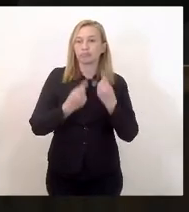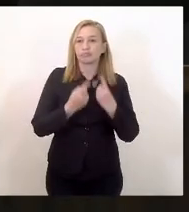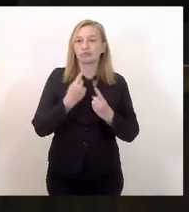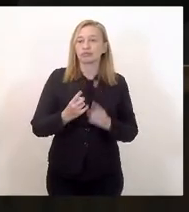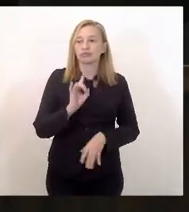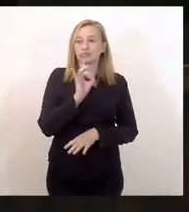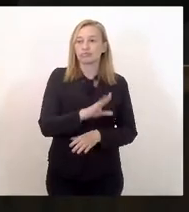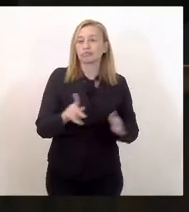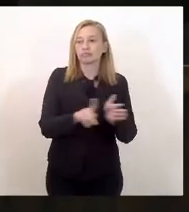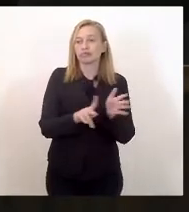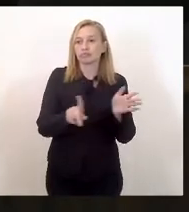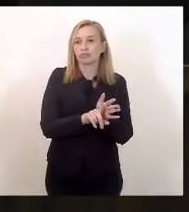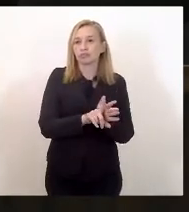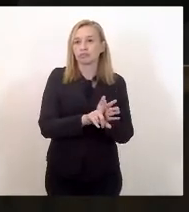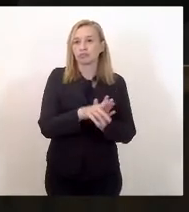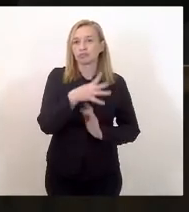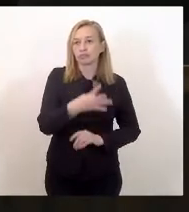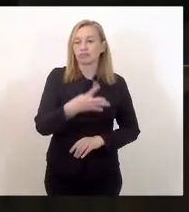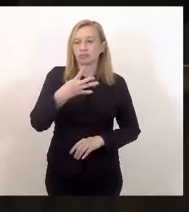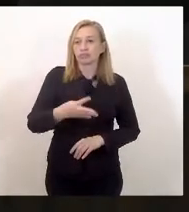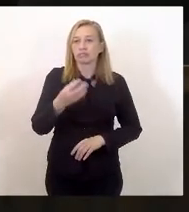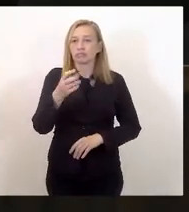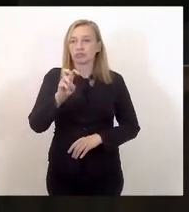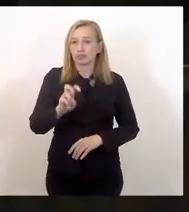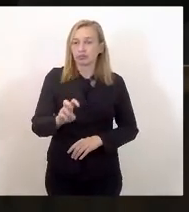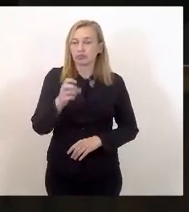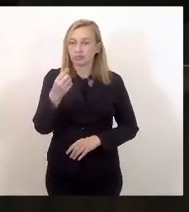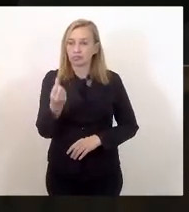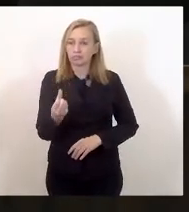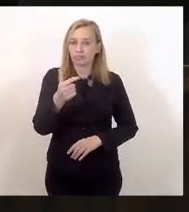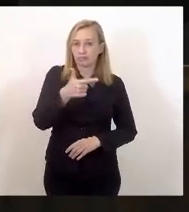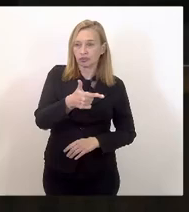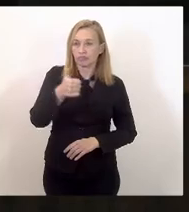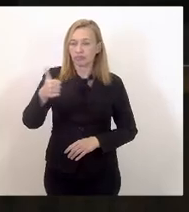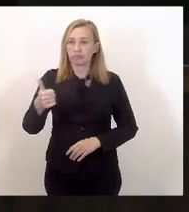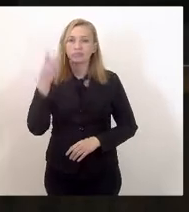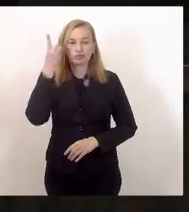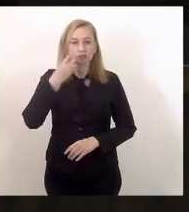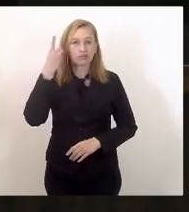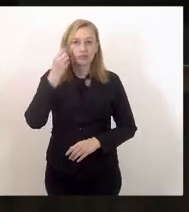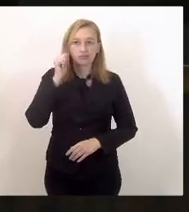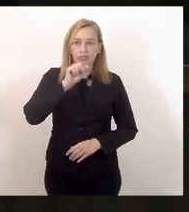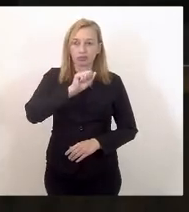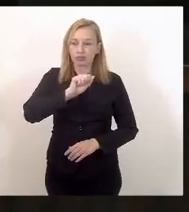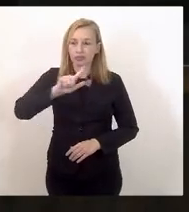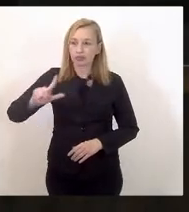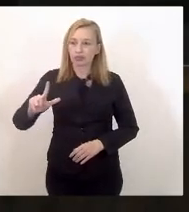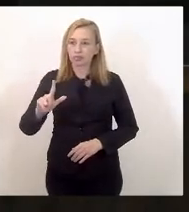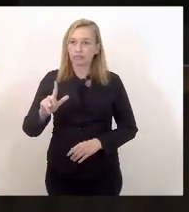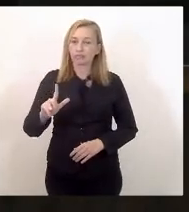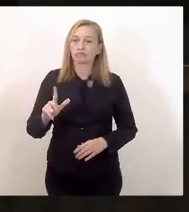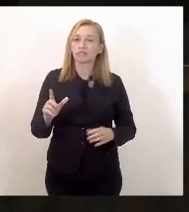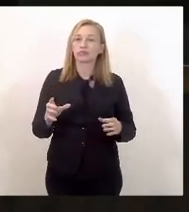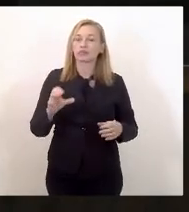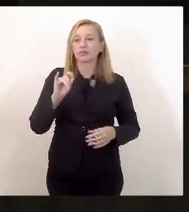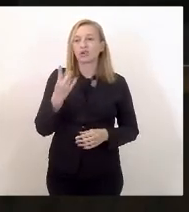única, projeto de lei 4456 de 21, de autoria do deputado Daniel Librelon, que institui a